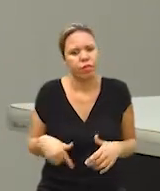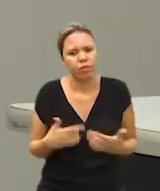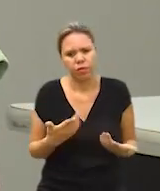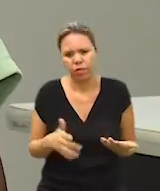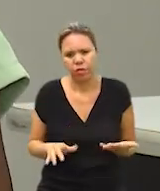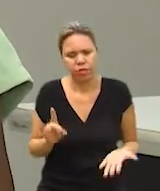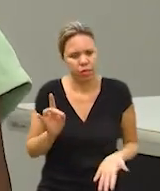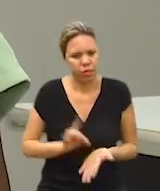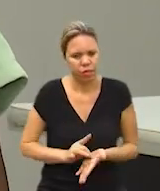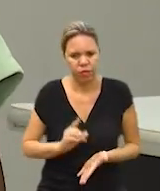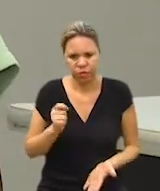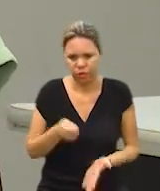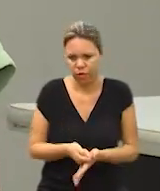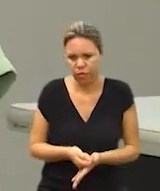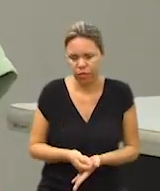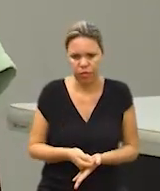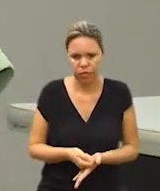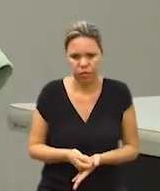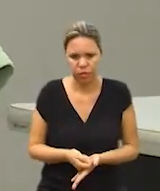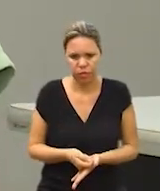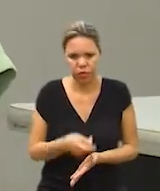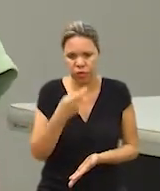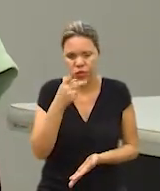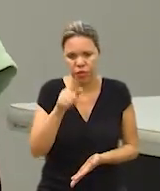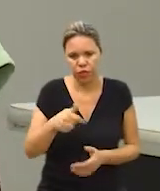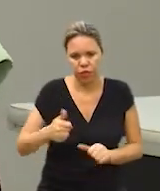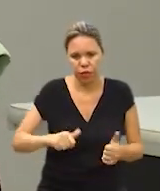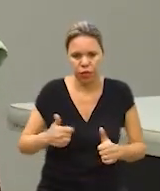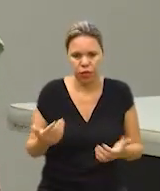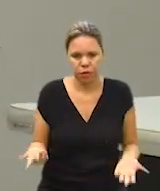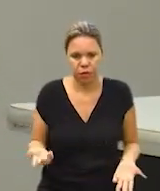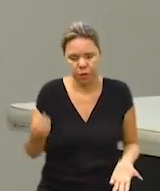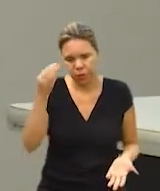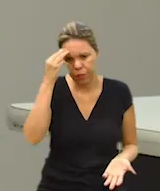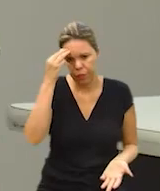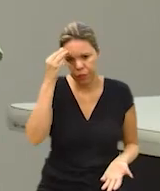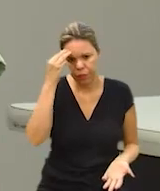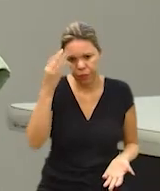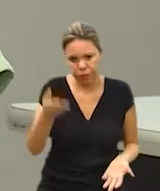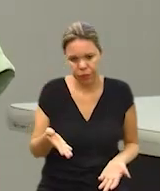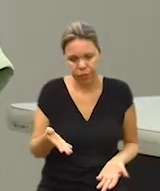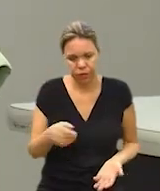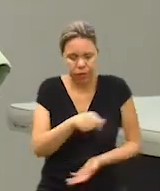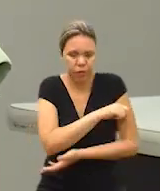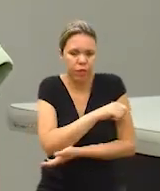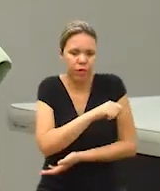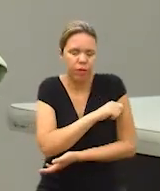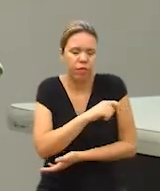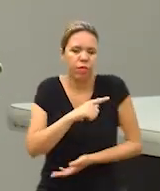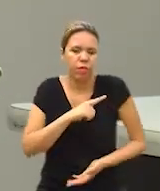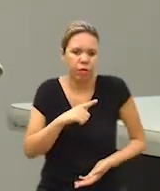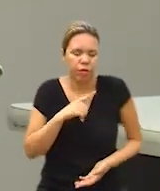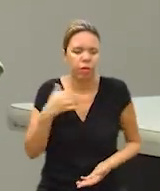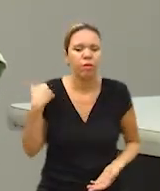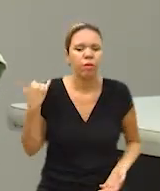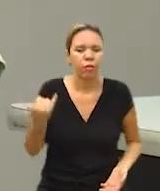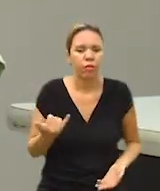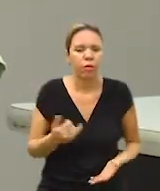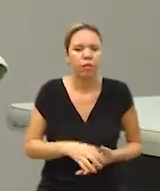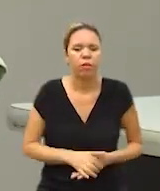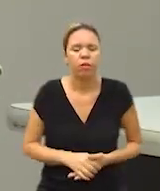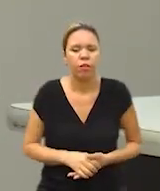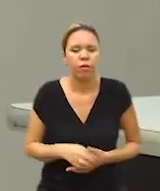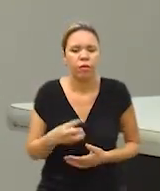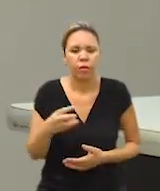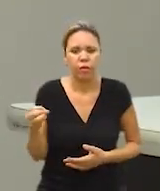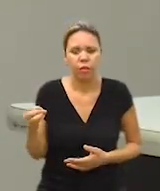Isso não é um fator determinante. Você falou sobre a avaliação da questão da memória, então esse aluno que já tem uma idade, né? Mais